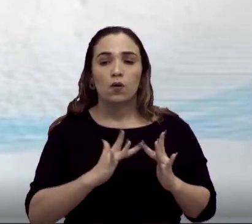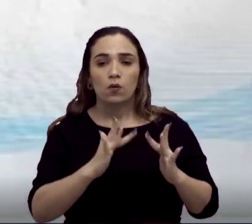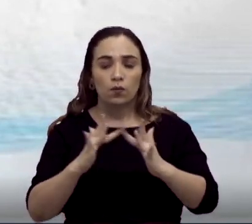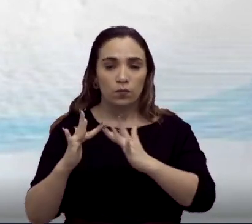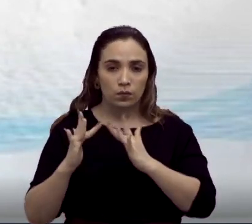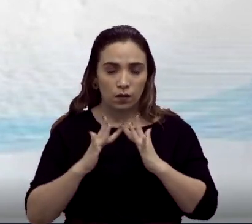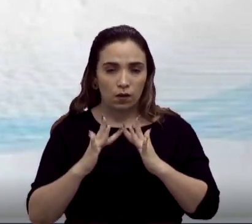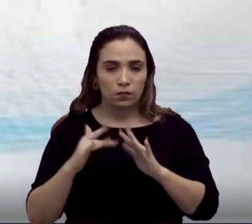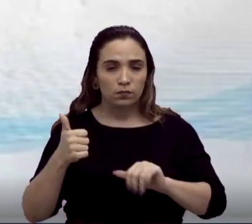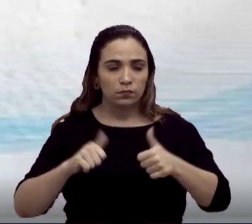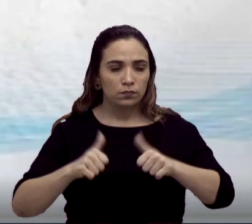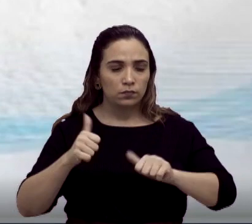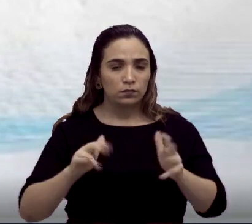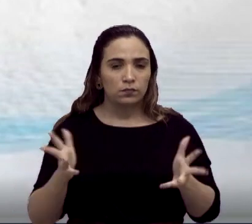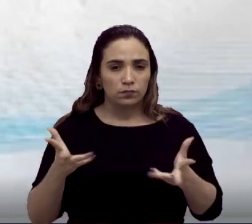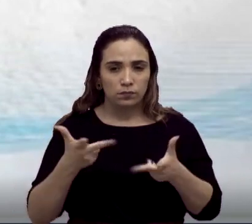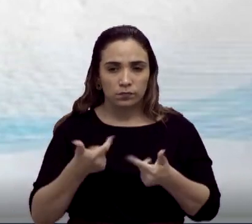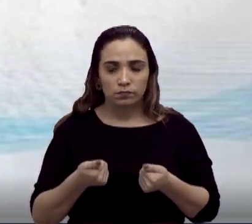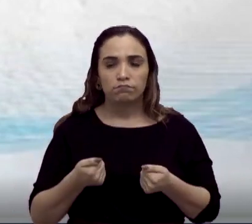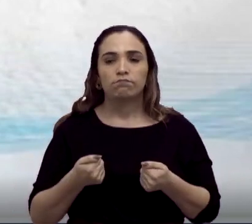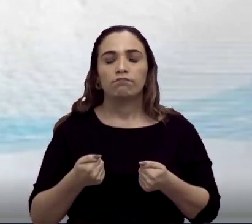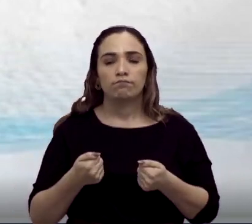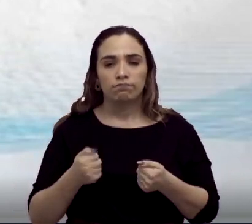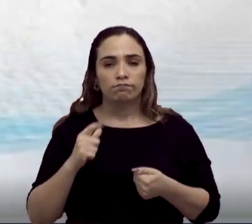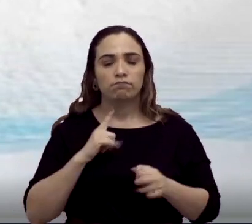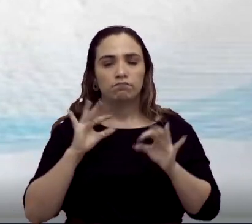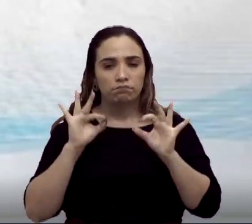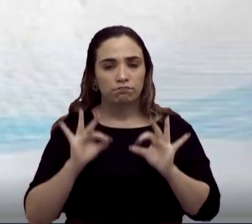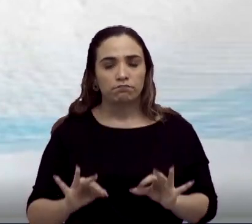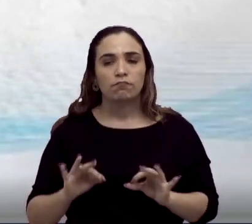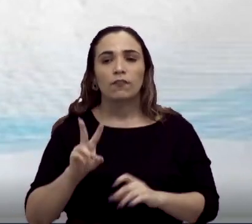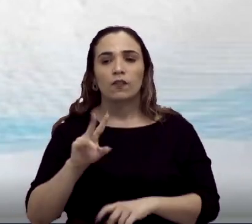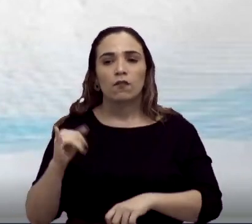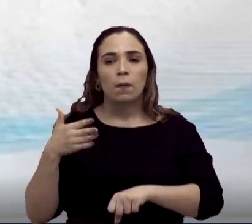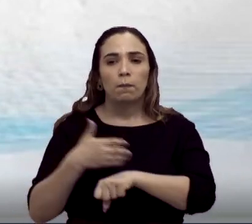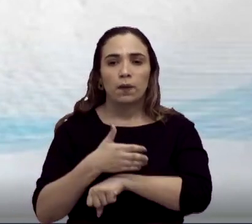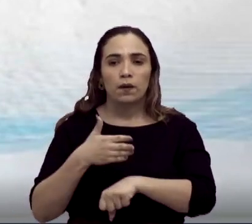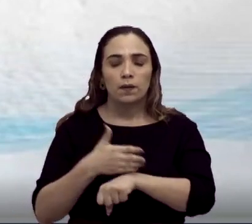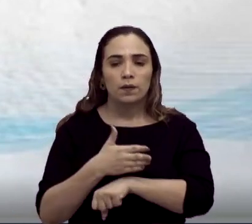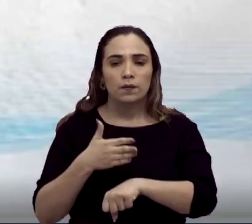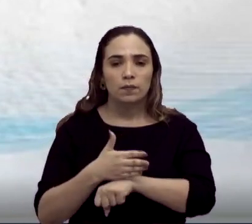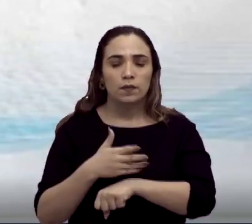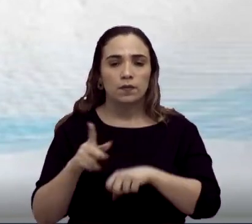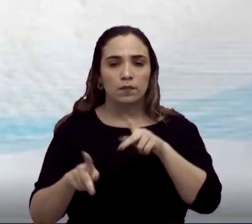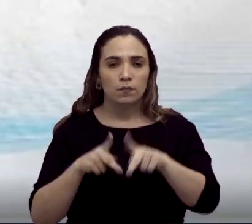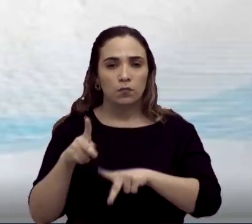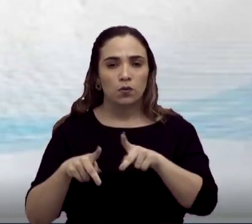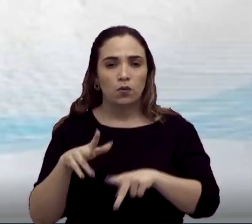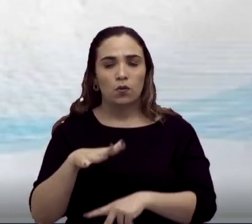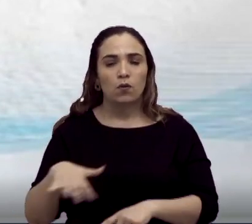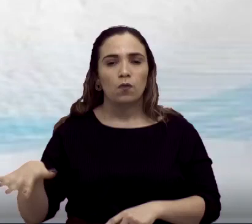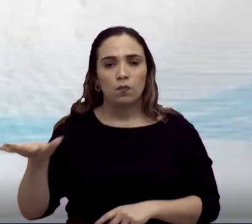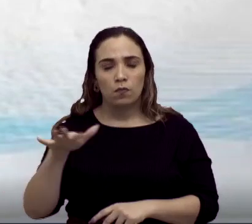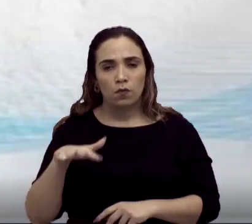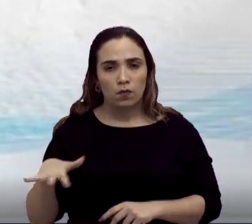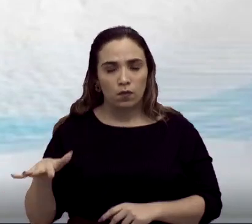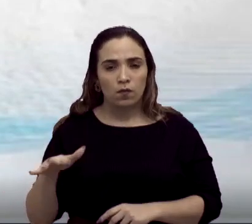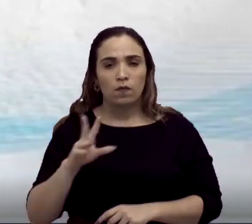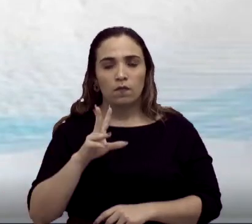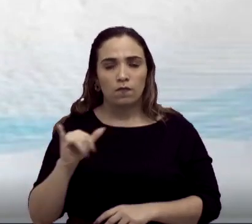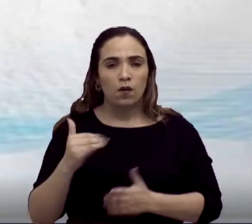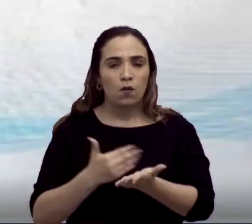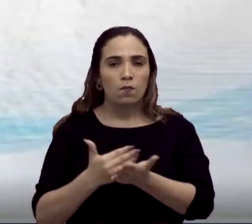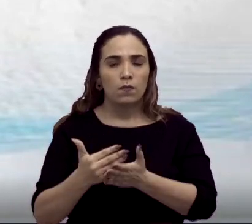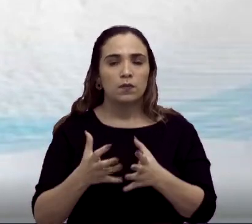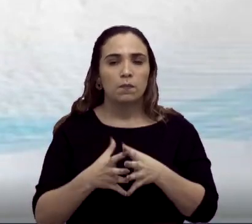dessa qualificação, com certeza a participação popular vai crescer